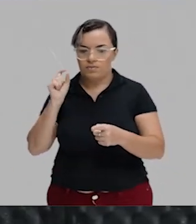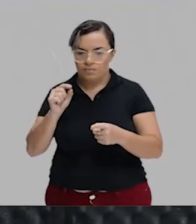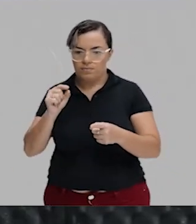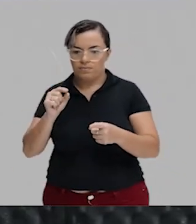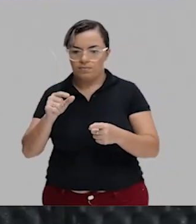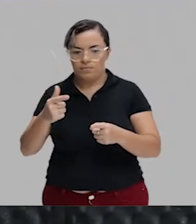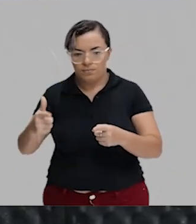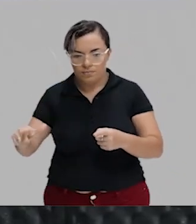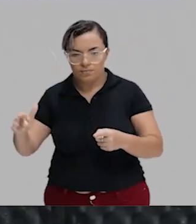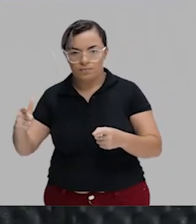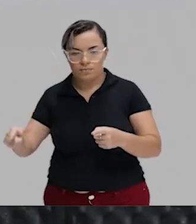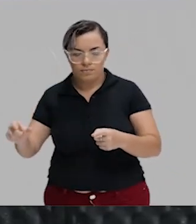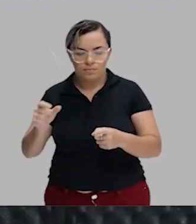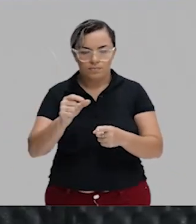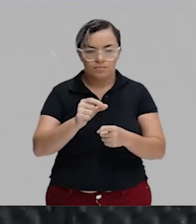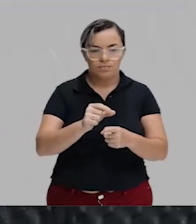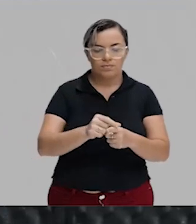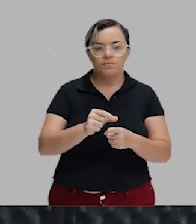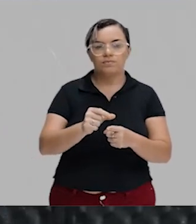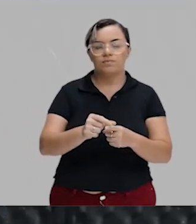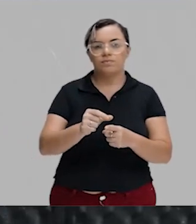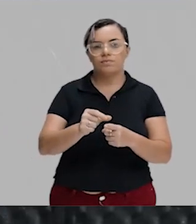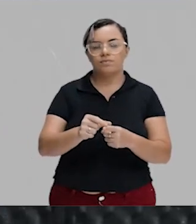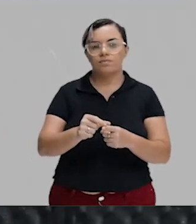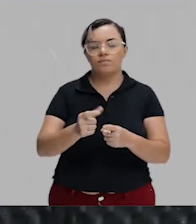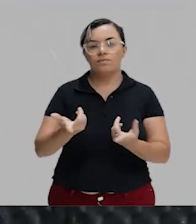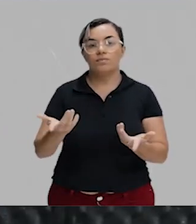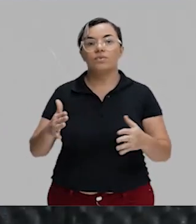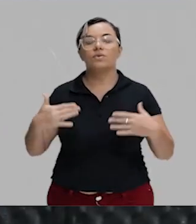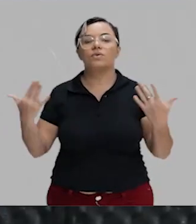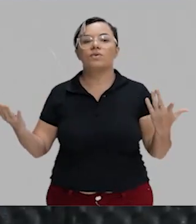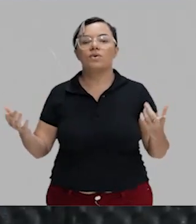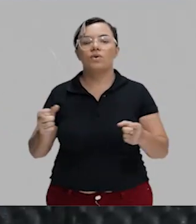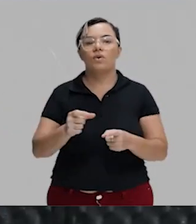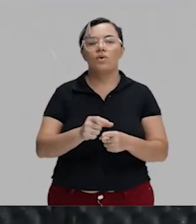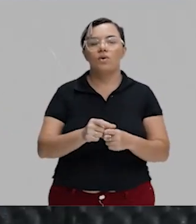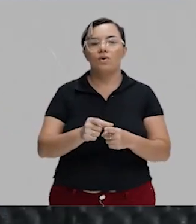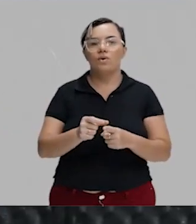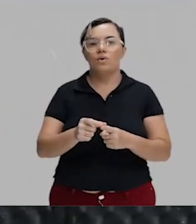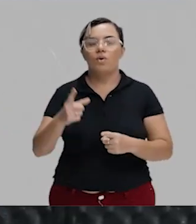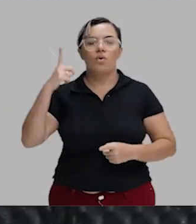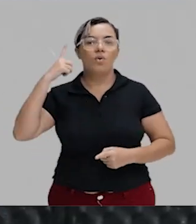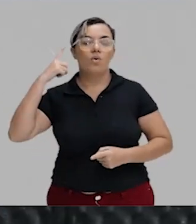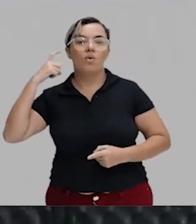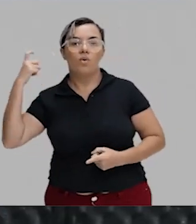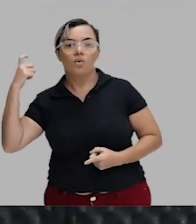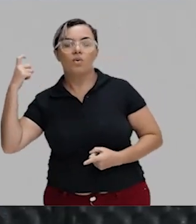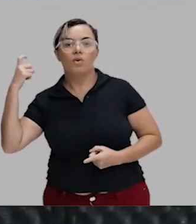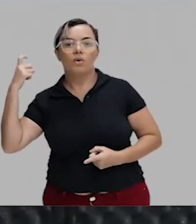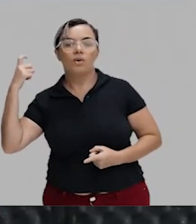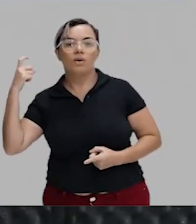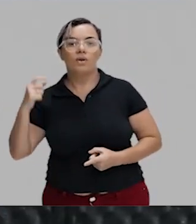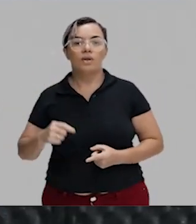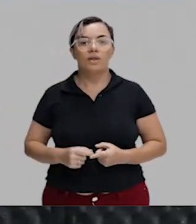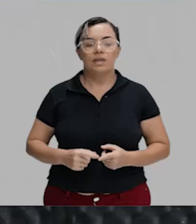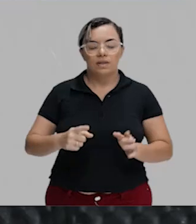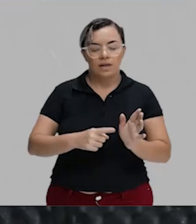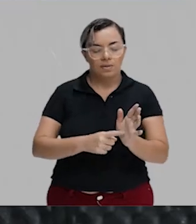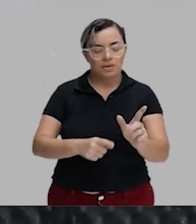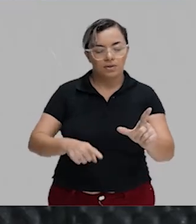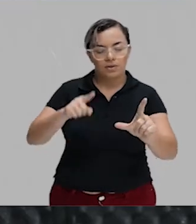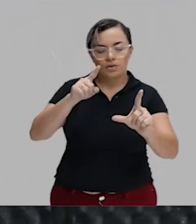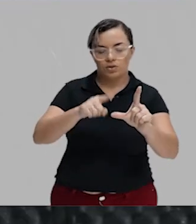mesmo fonema. Pronto. O que é um fonema, gente? É o som que é representado pela letra. Por exemplo, quando eu digo